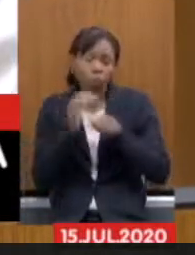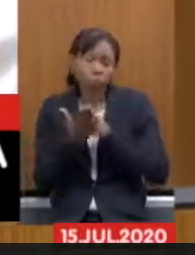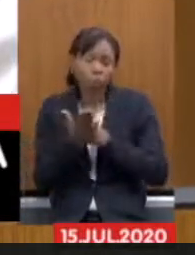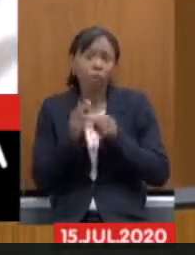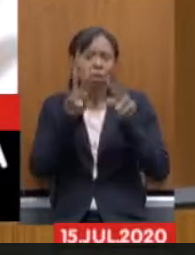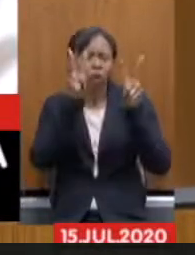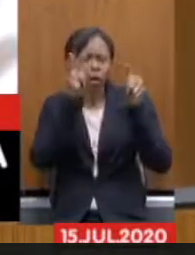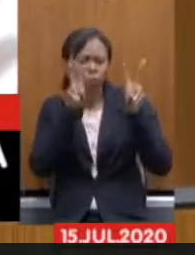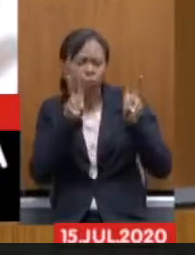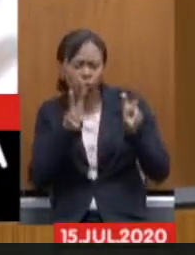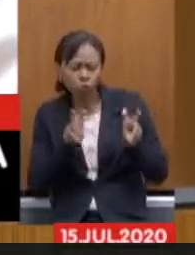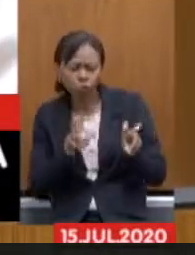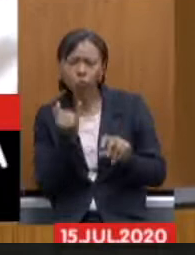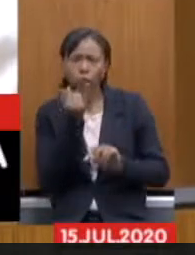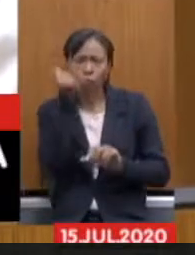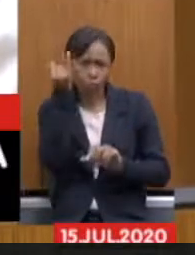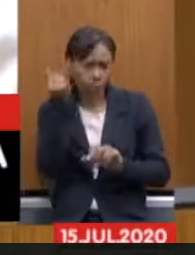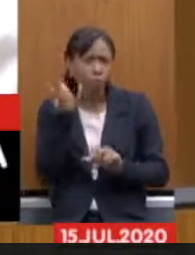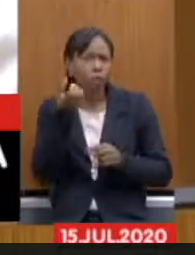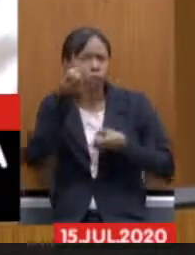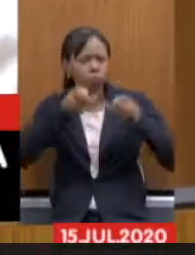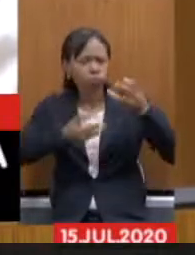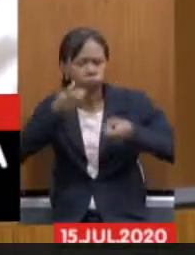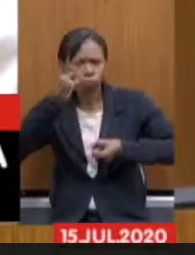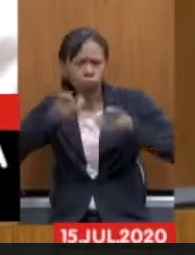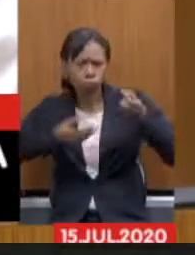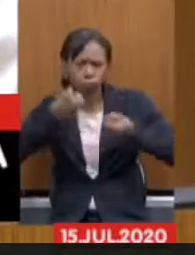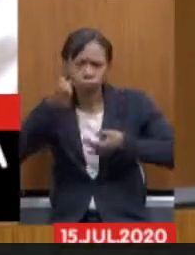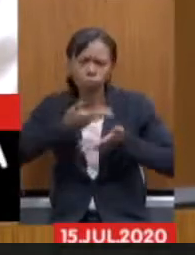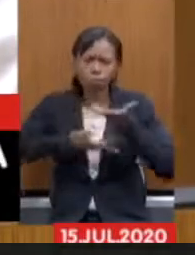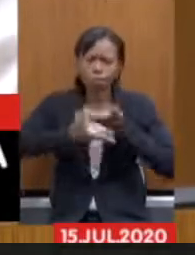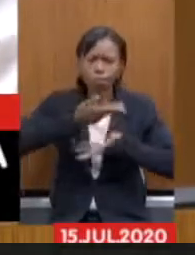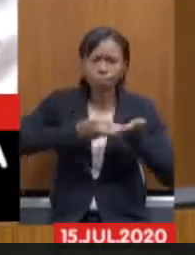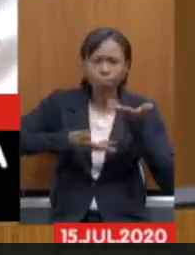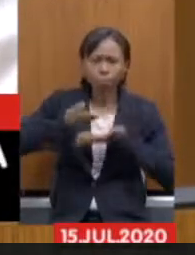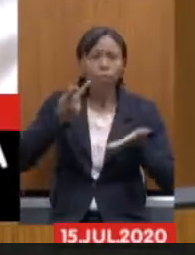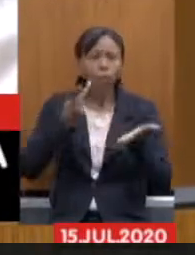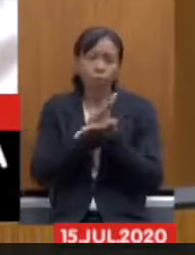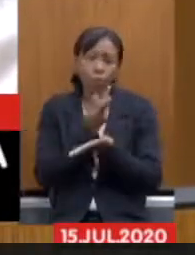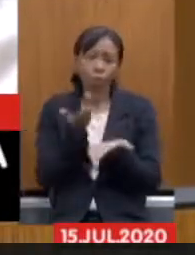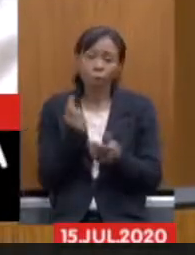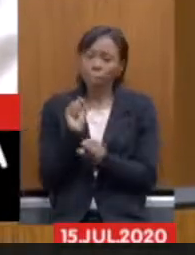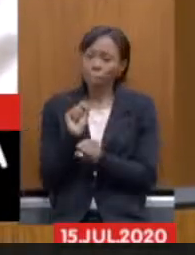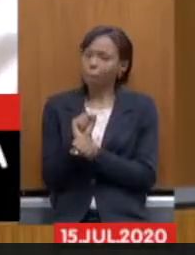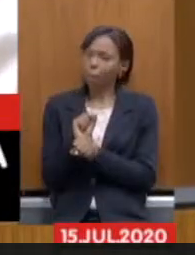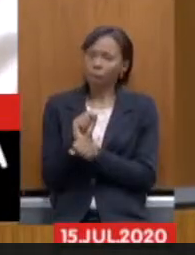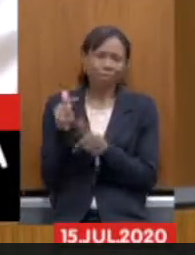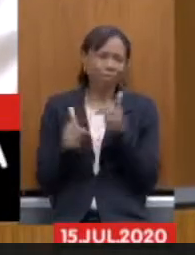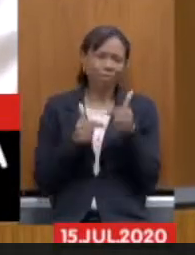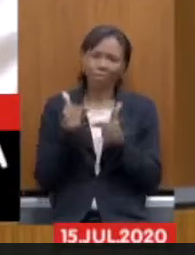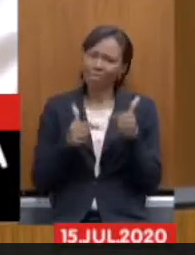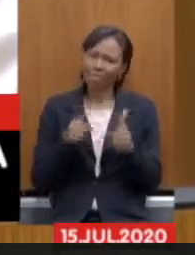importante sendo tratados em tá acontecendo ou seja nós não paramos de trabalhar e devemos isso a